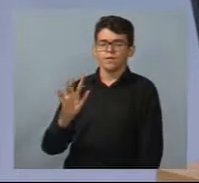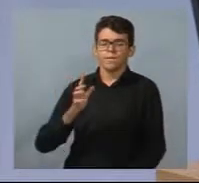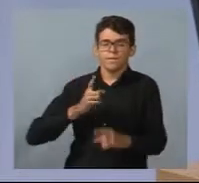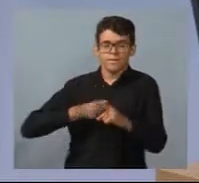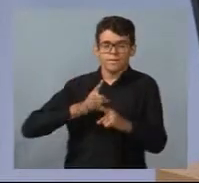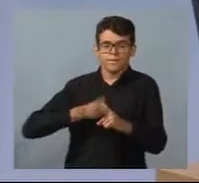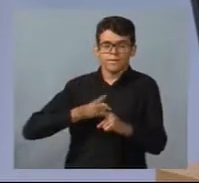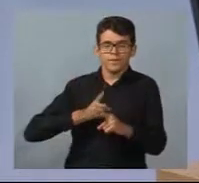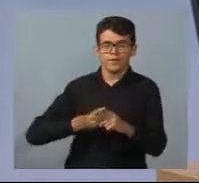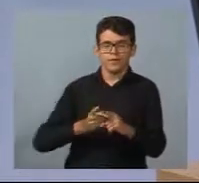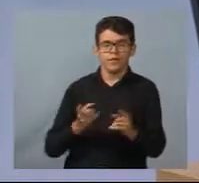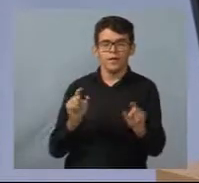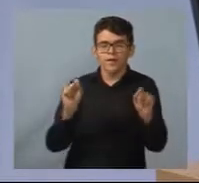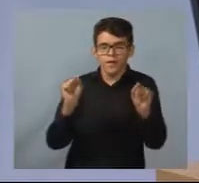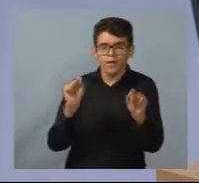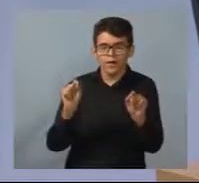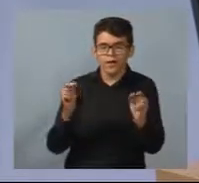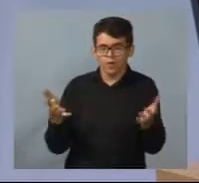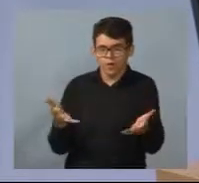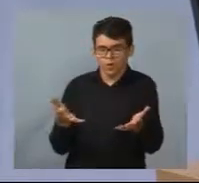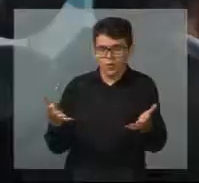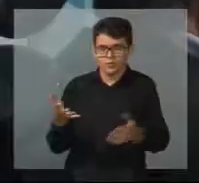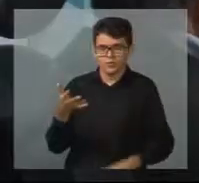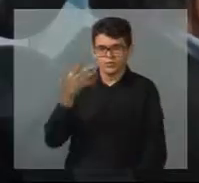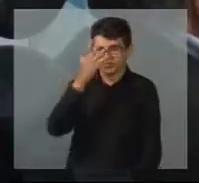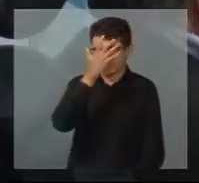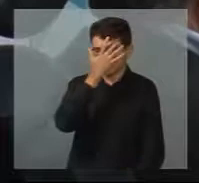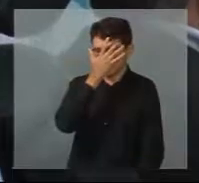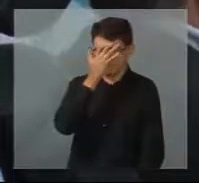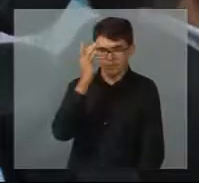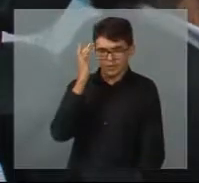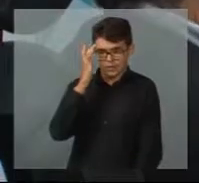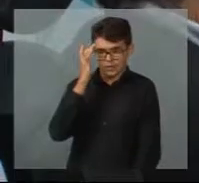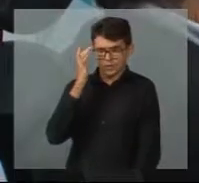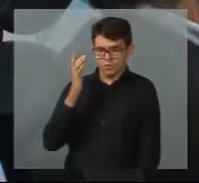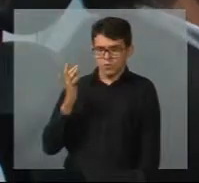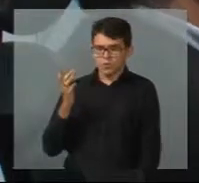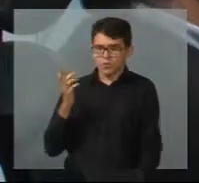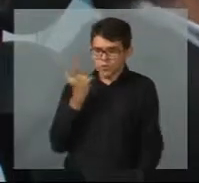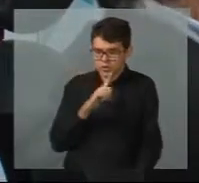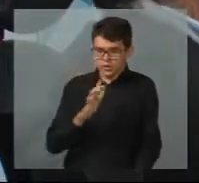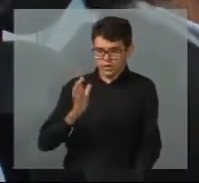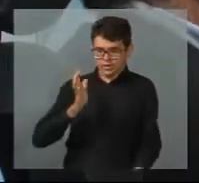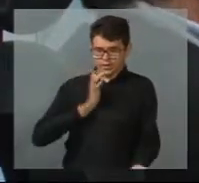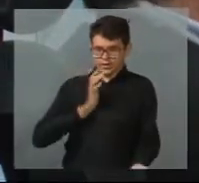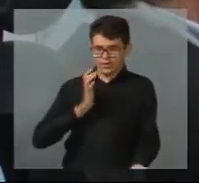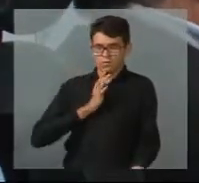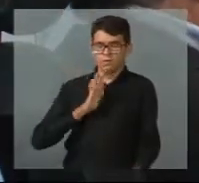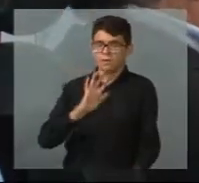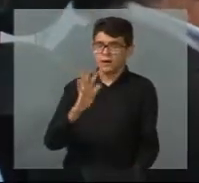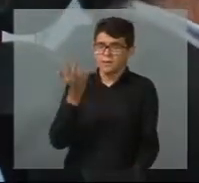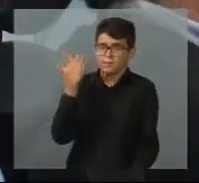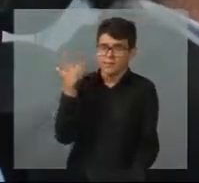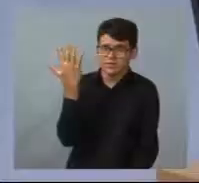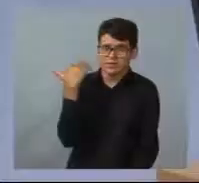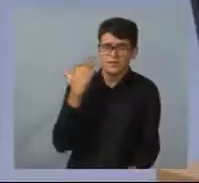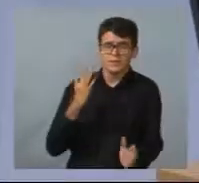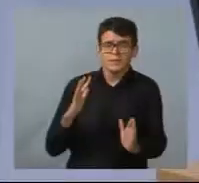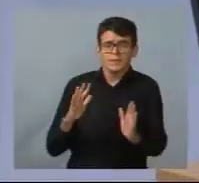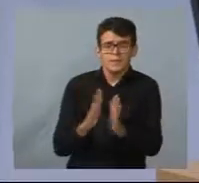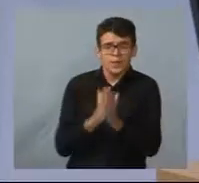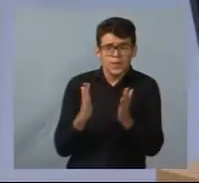desses ricos. É verdade. E aí eles esquecem que já foram pobres, que fizeram certos artifícios, que o Código Penal